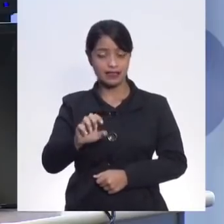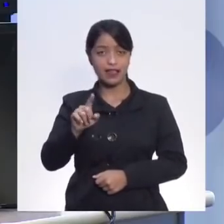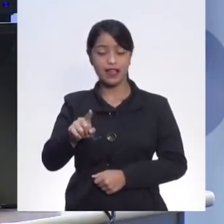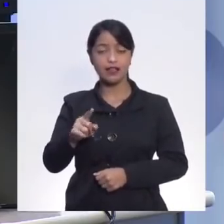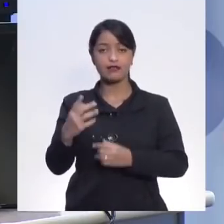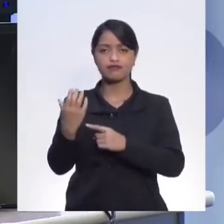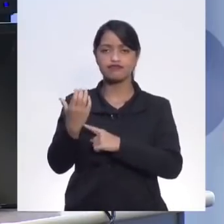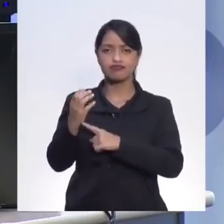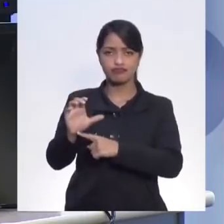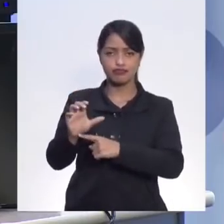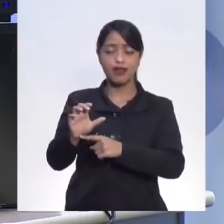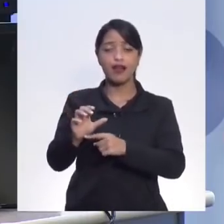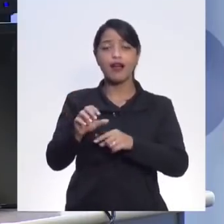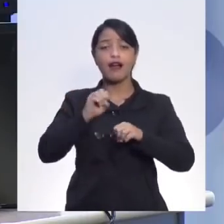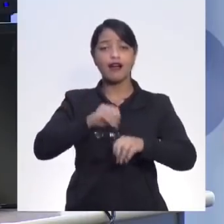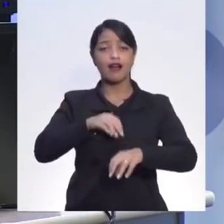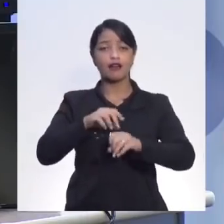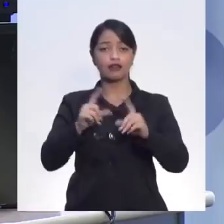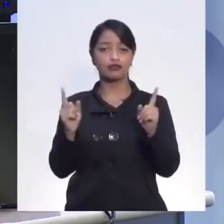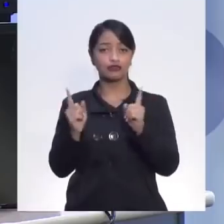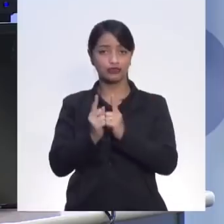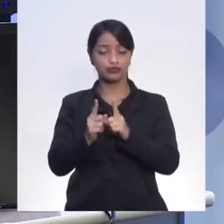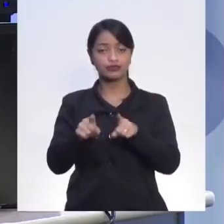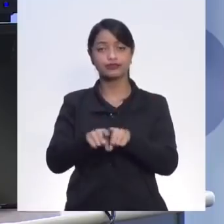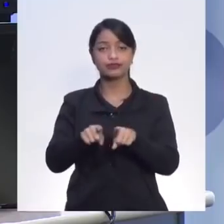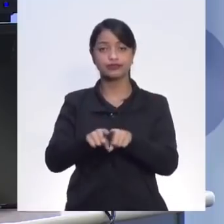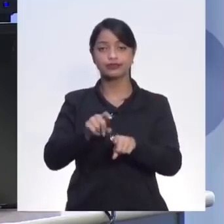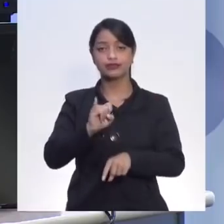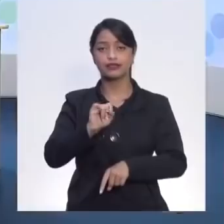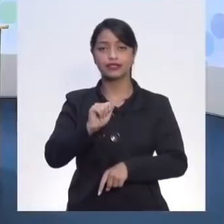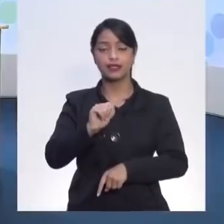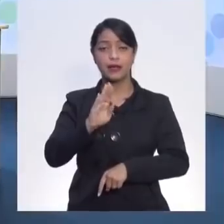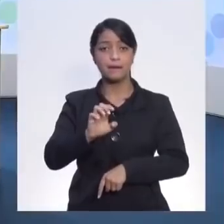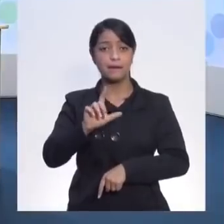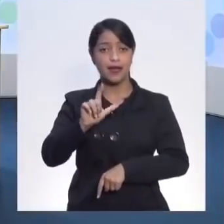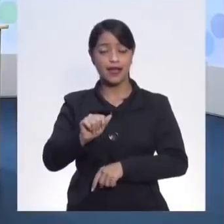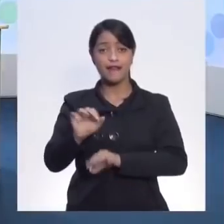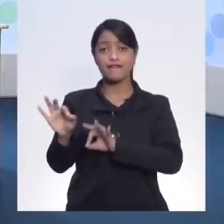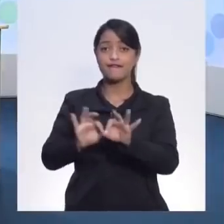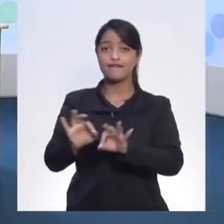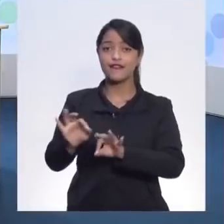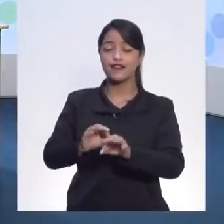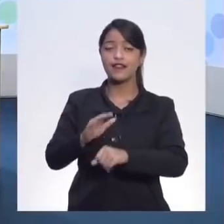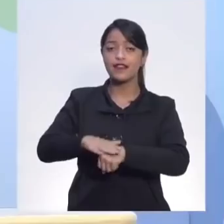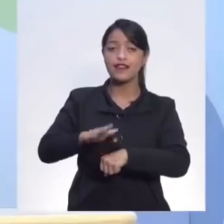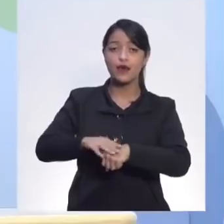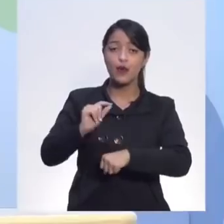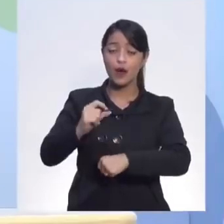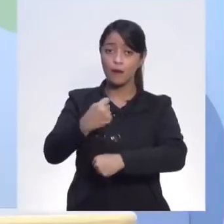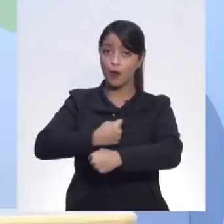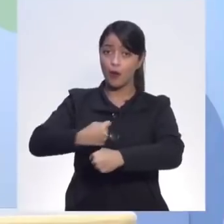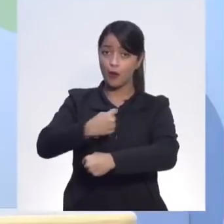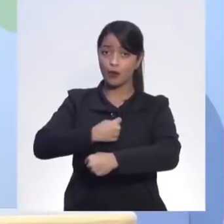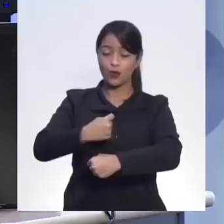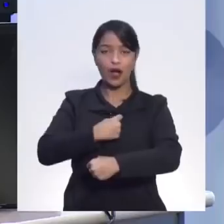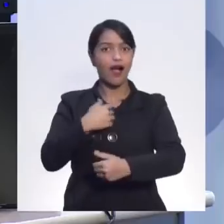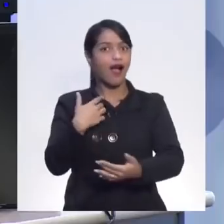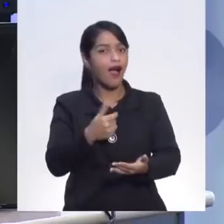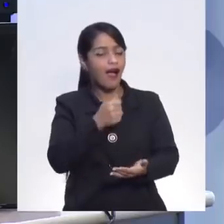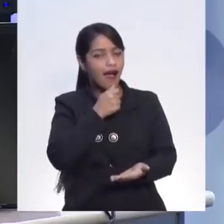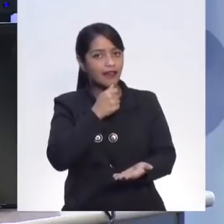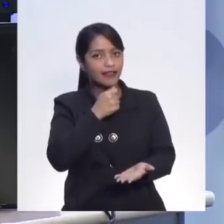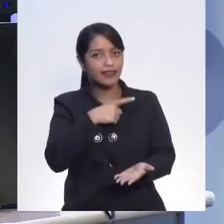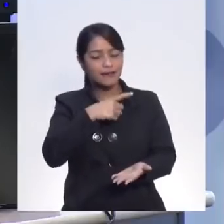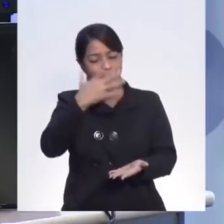anotações, resumo da aula. E a Isabela, que também fez o bolo. Ainda temos gente fazendo bolo. Nossa, tá rendendo esse bolo. Tá rendendo esse bolo e eu ainda não fiz o